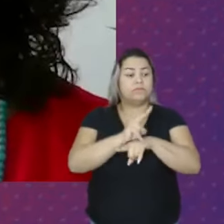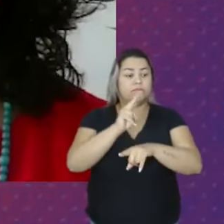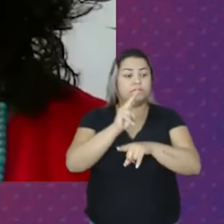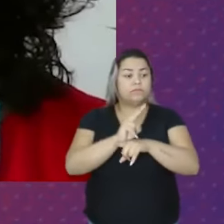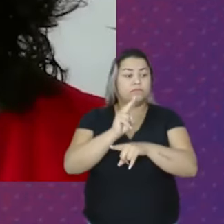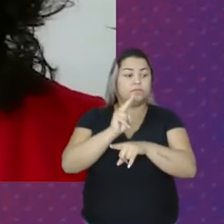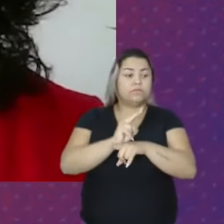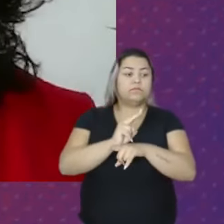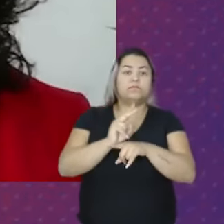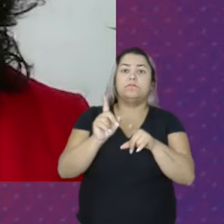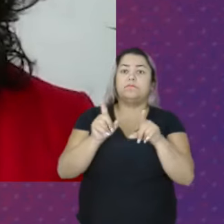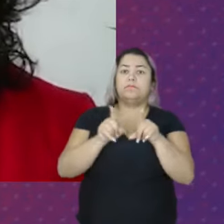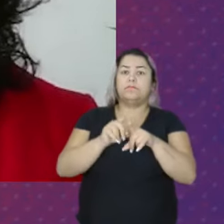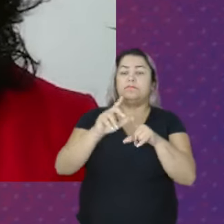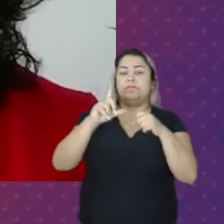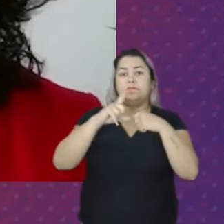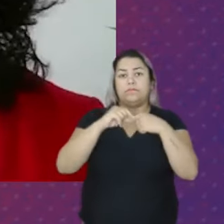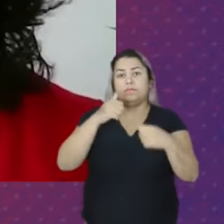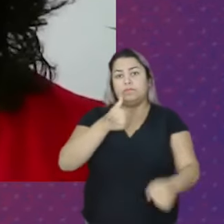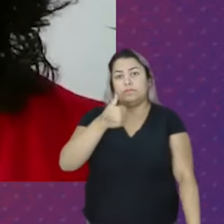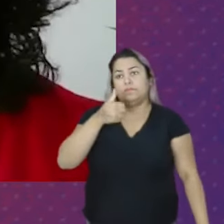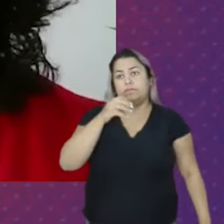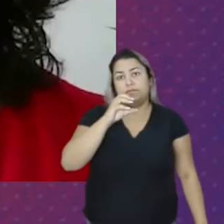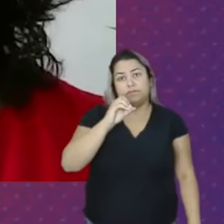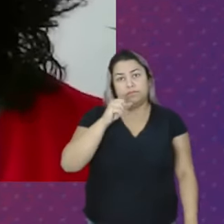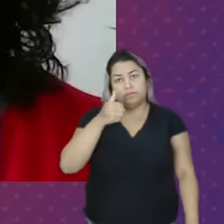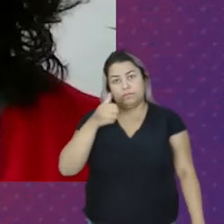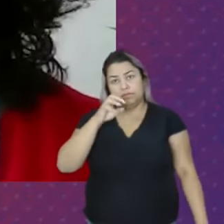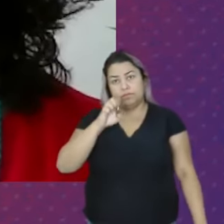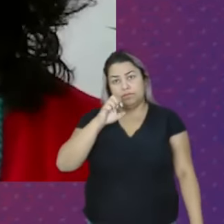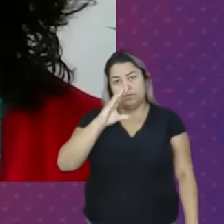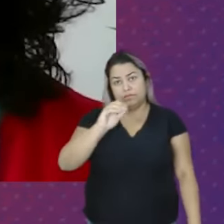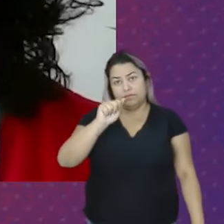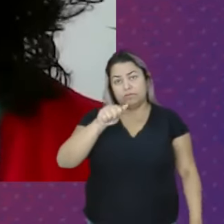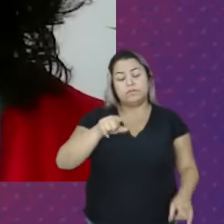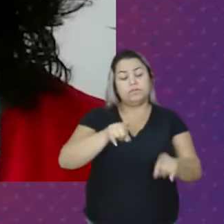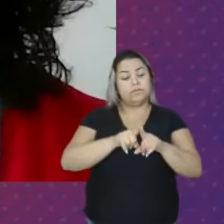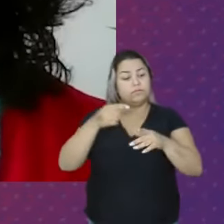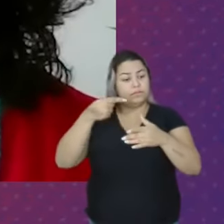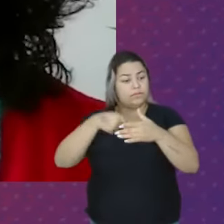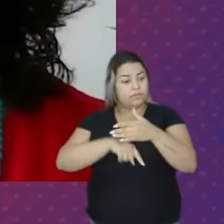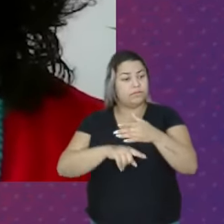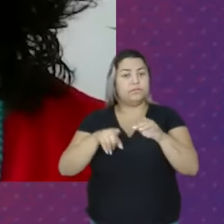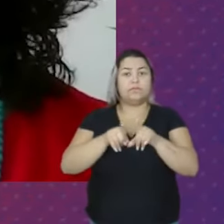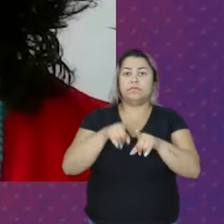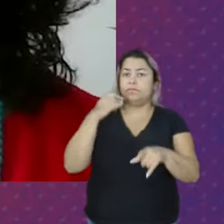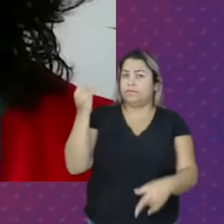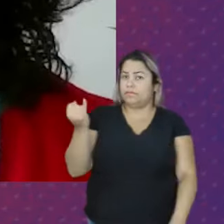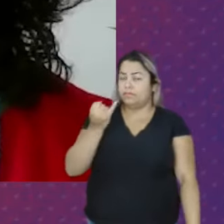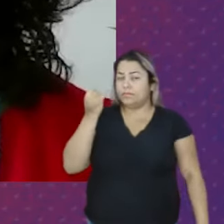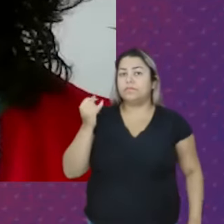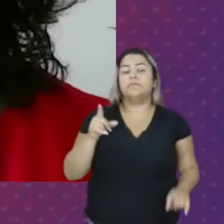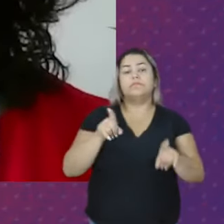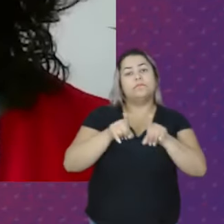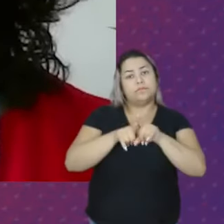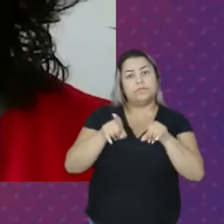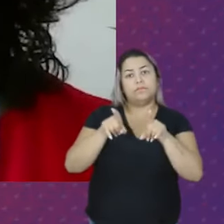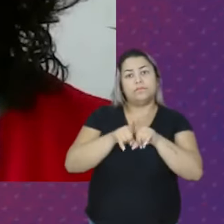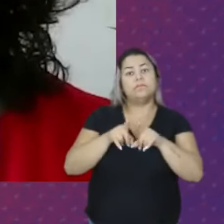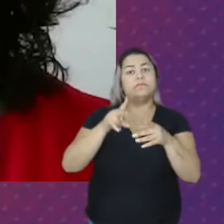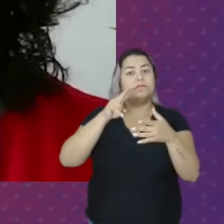estão previstas ali no artigo 101 do ECA. Quem quiser, então, se aprofundar, é importante, então,